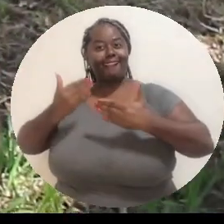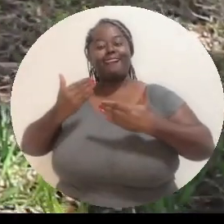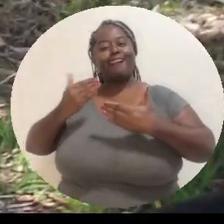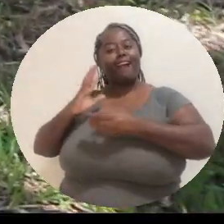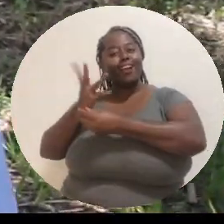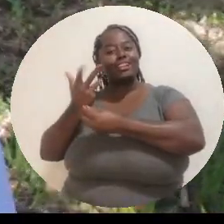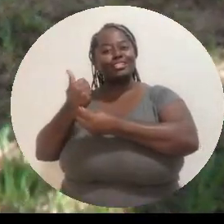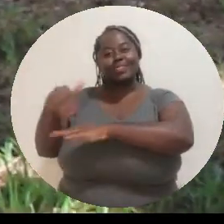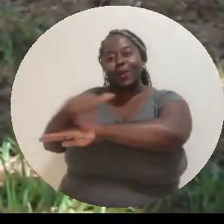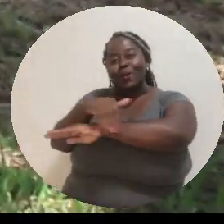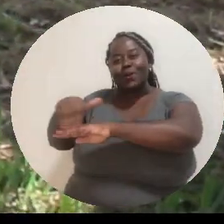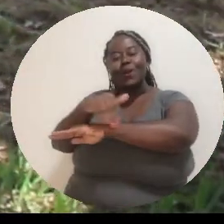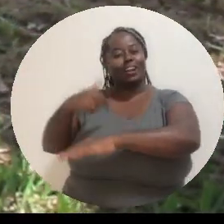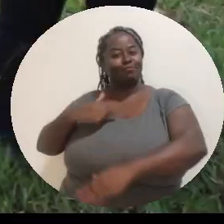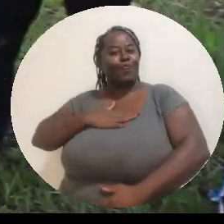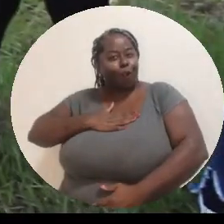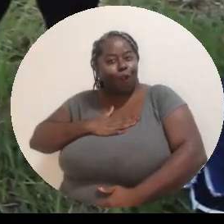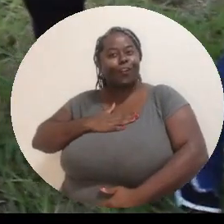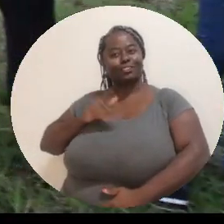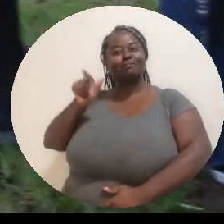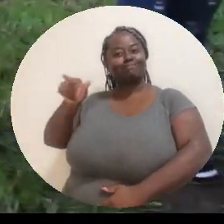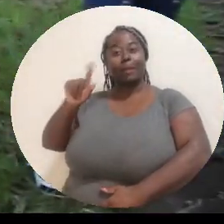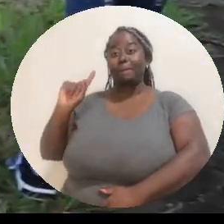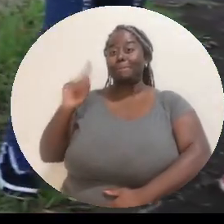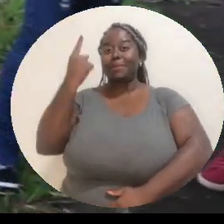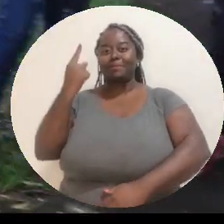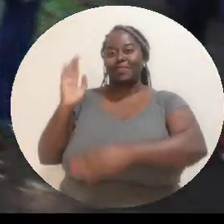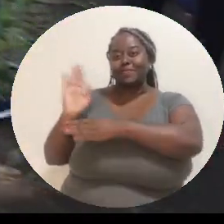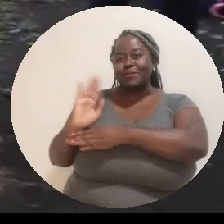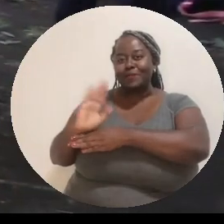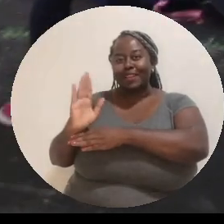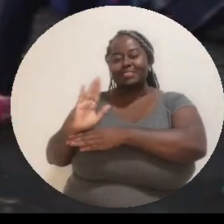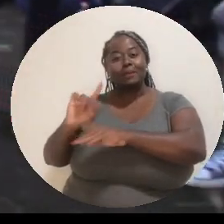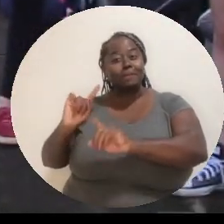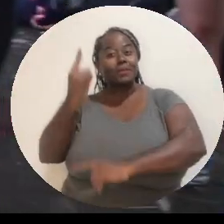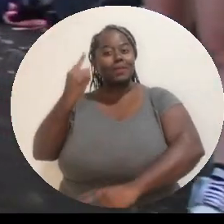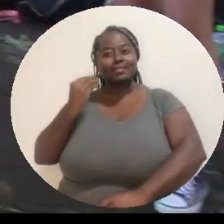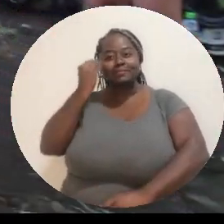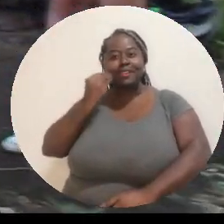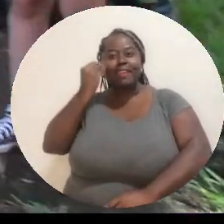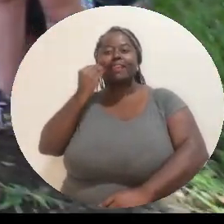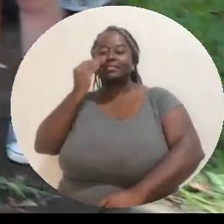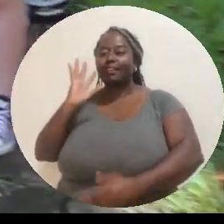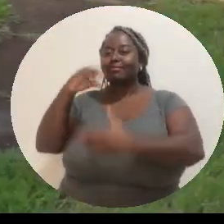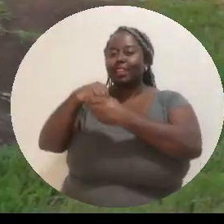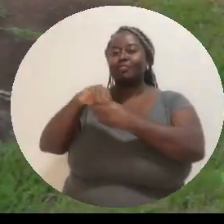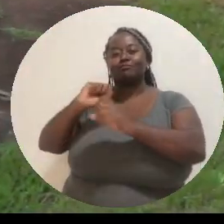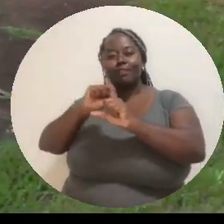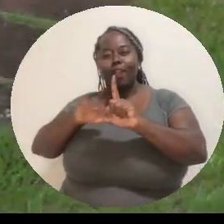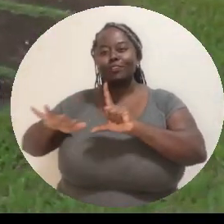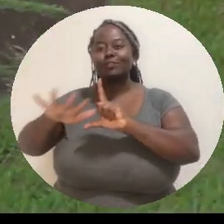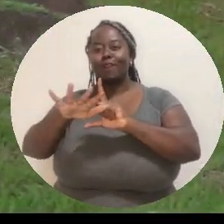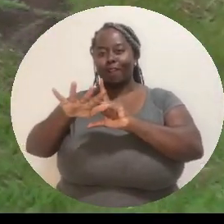que é uma coisa que eu gosto bastante. Foi a minha primeira filmagem, foi a minha primeira experiência no audiovisual, filmando